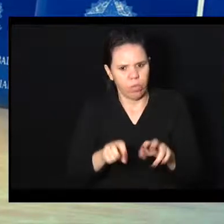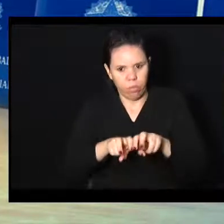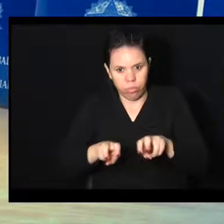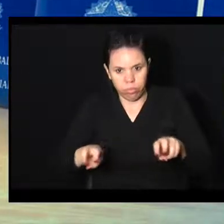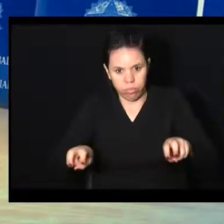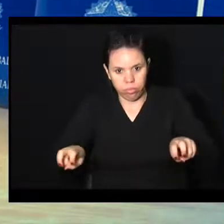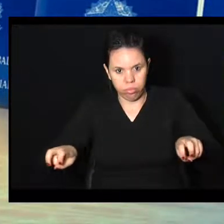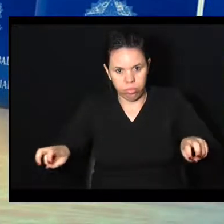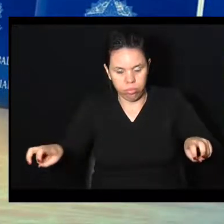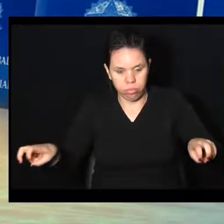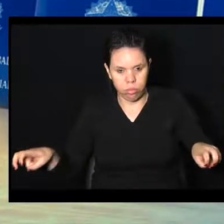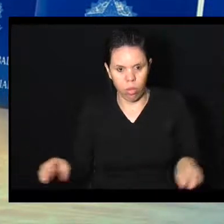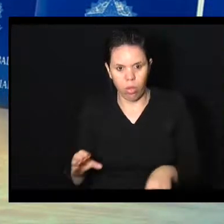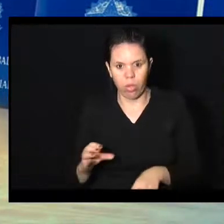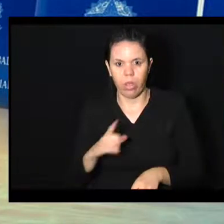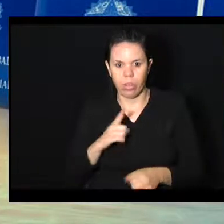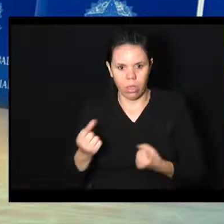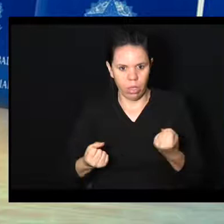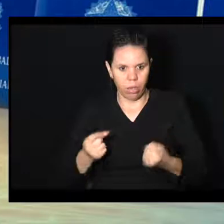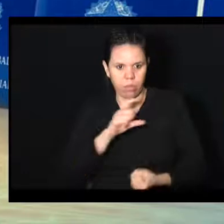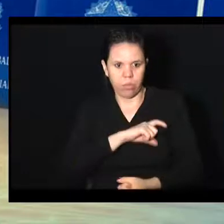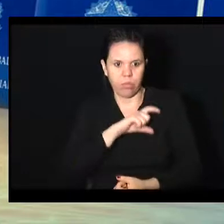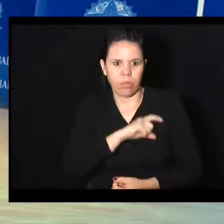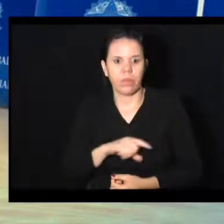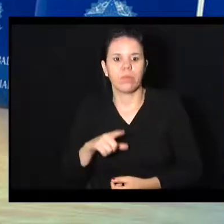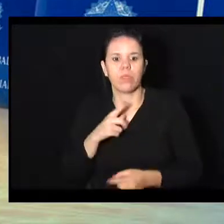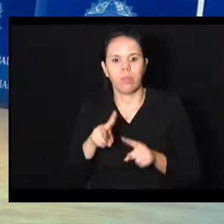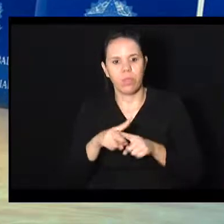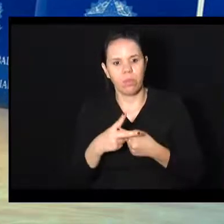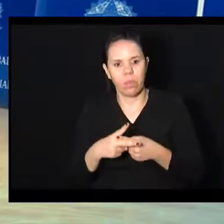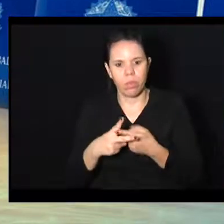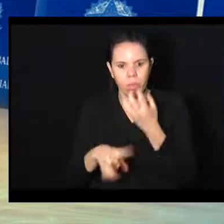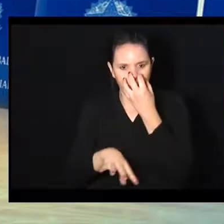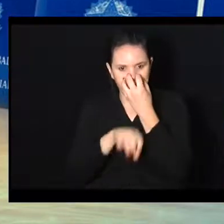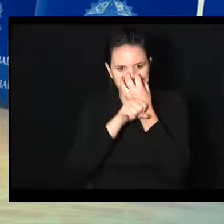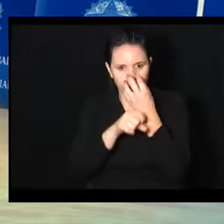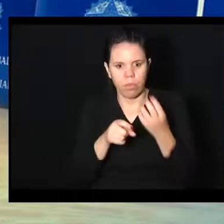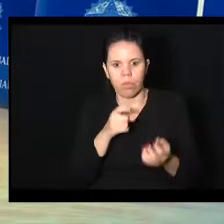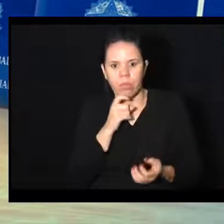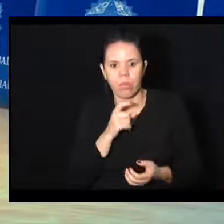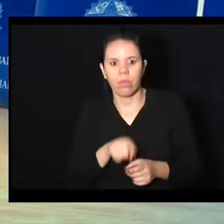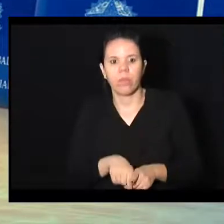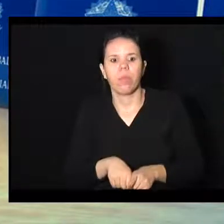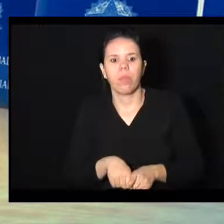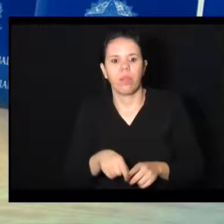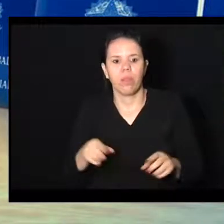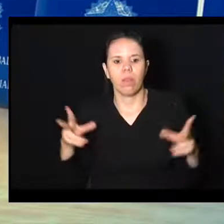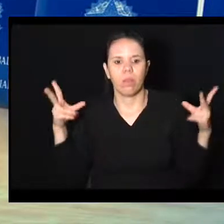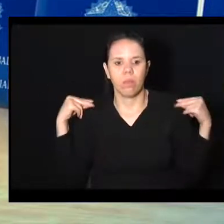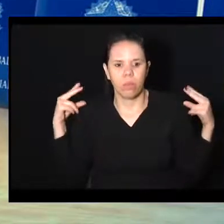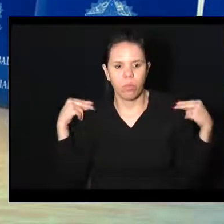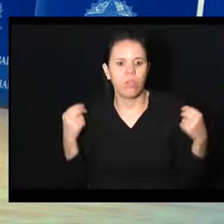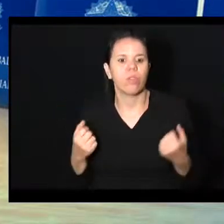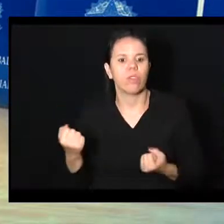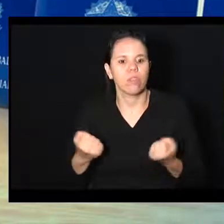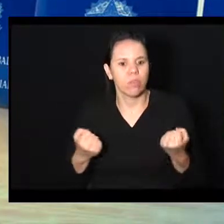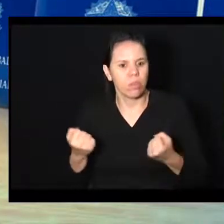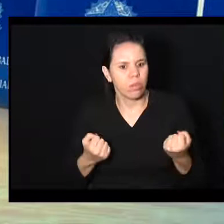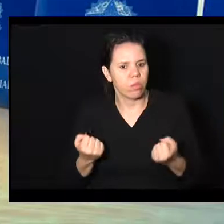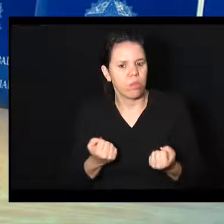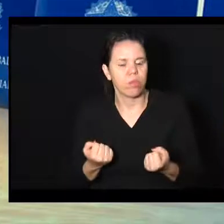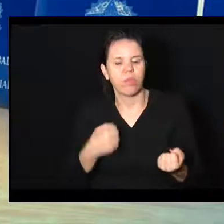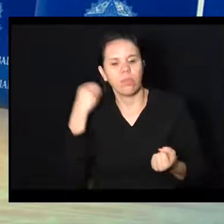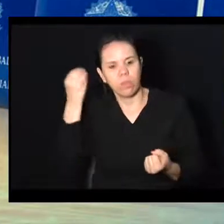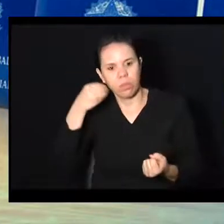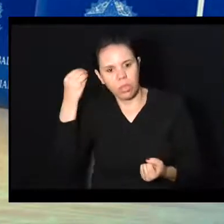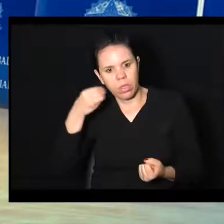residencial com CNH, mecânico de ar-condicionado e refrigeração, motorista de veículo articulado com